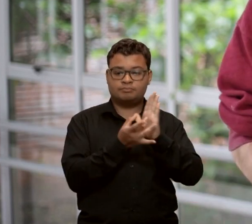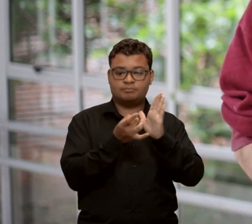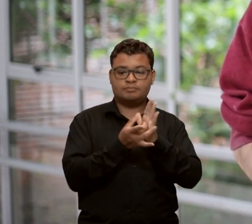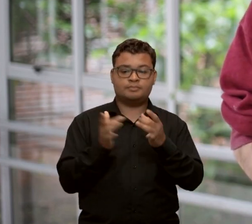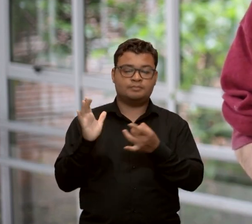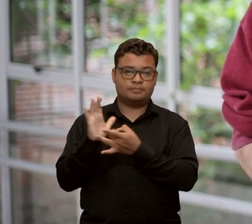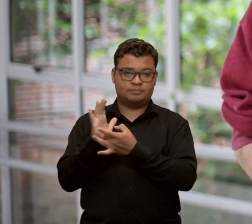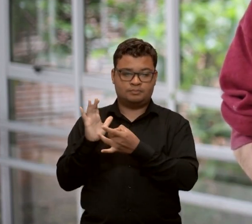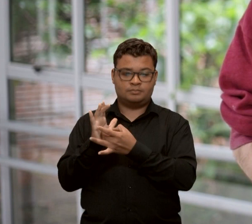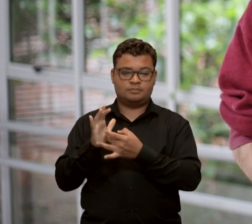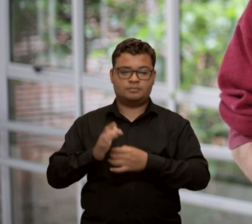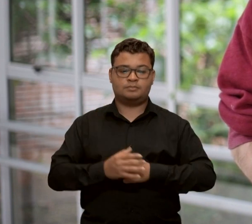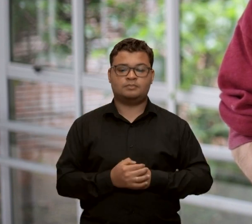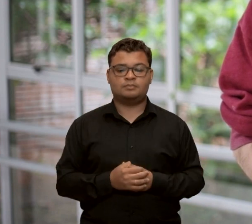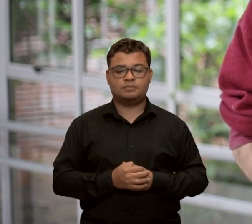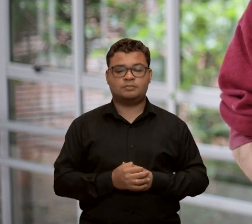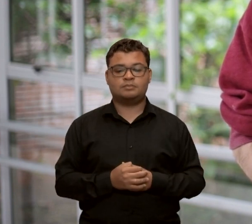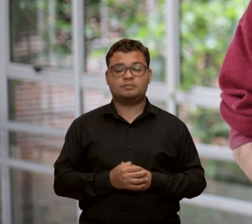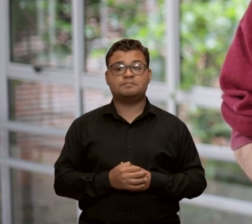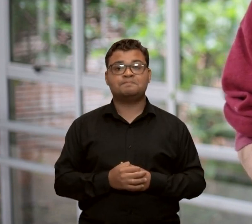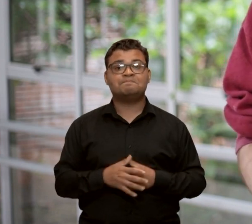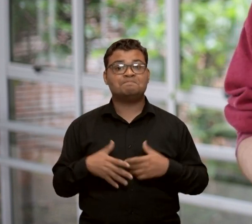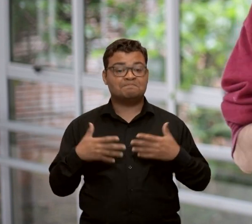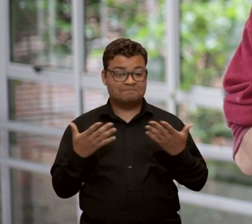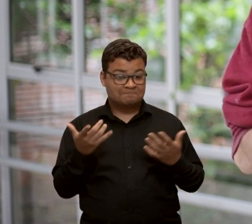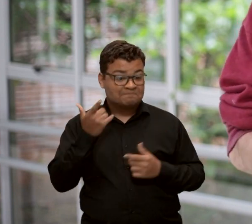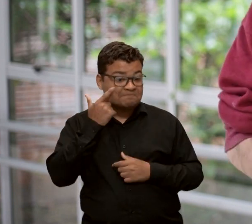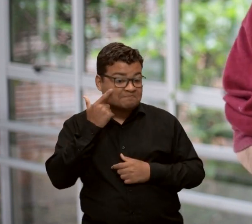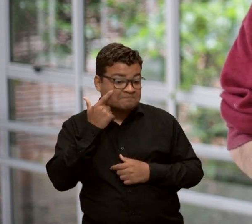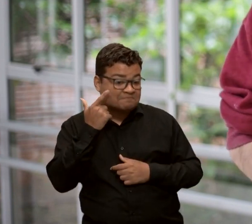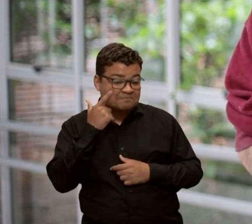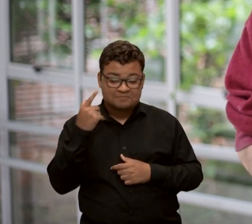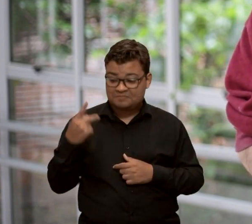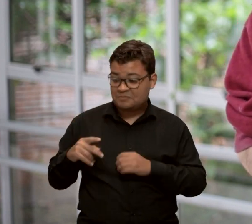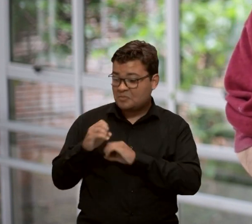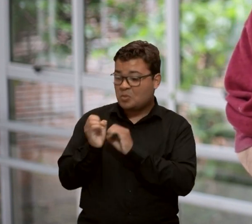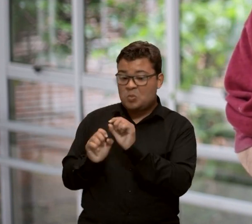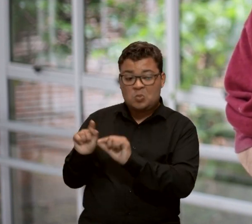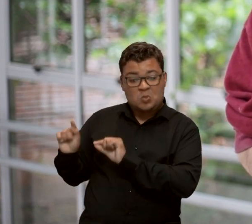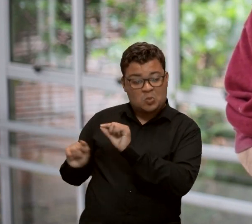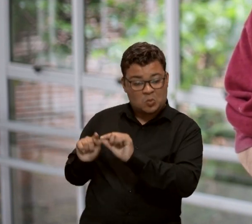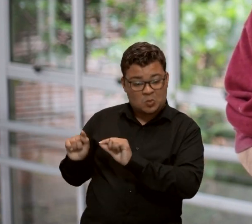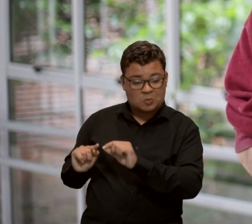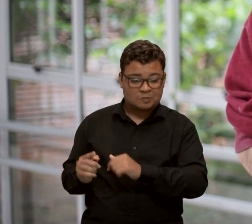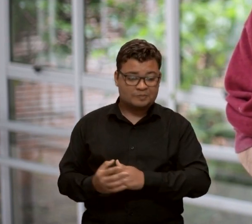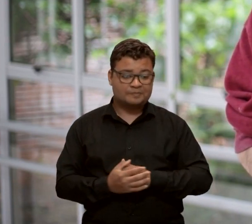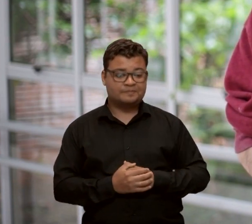os lados. E aí, vamos embora conferir tudo que está rolando na UFG?